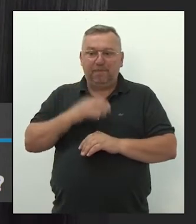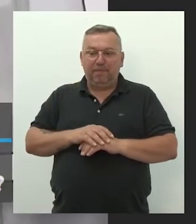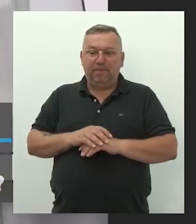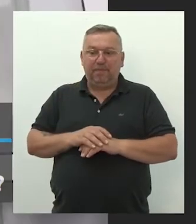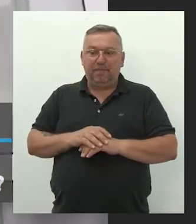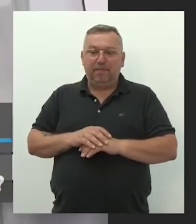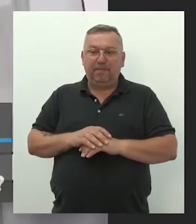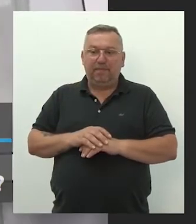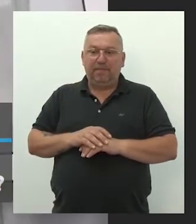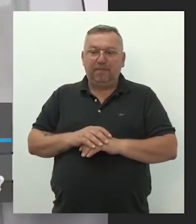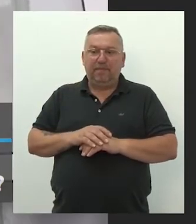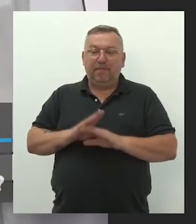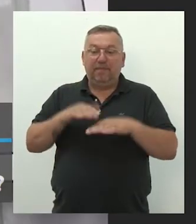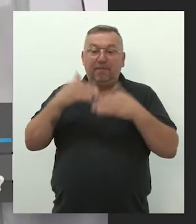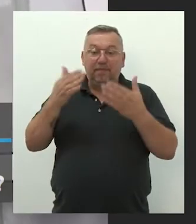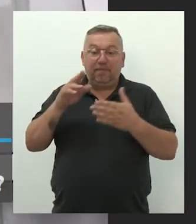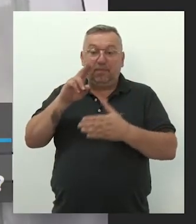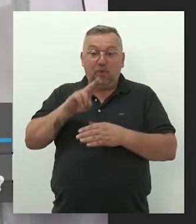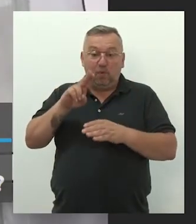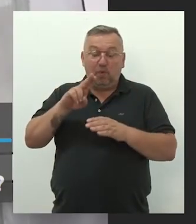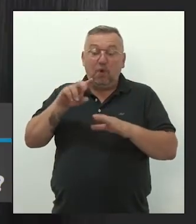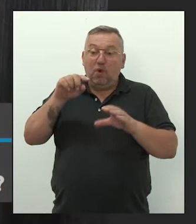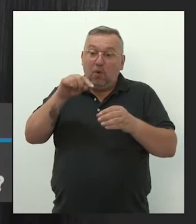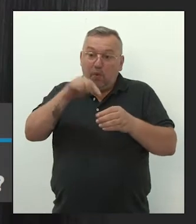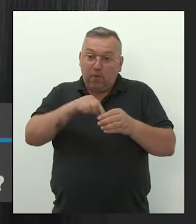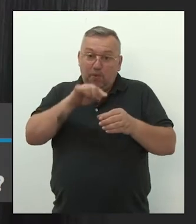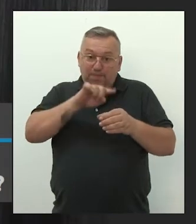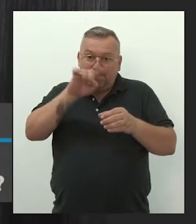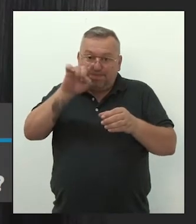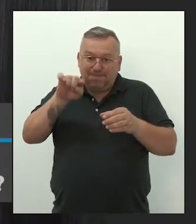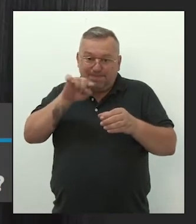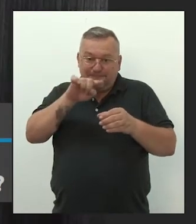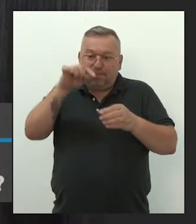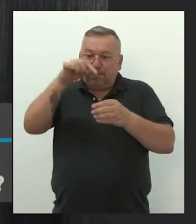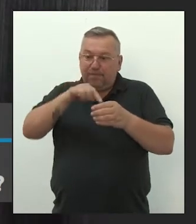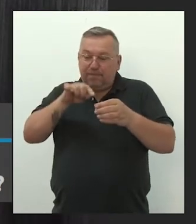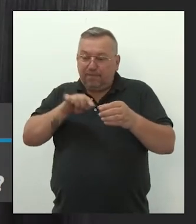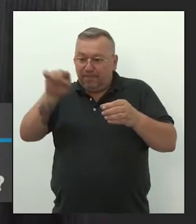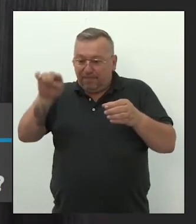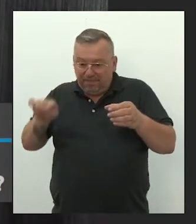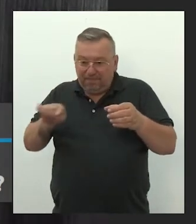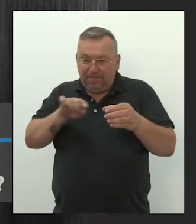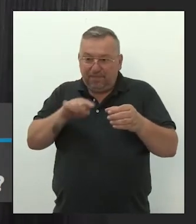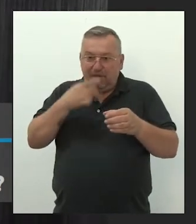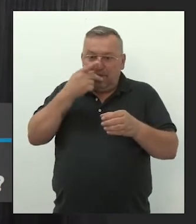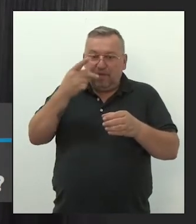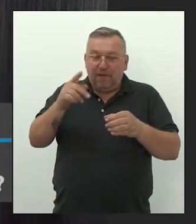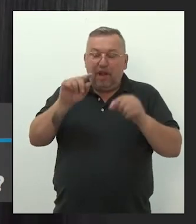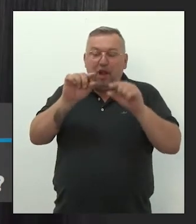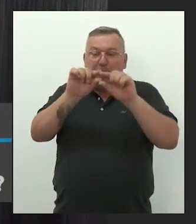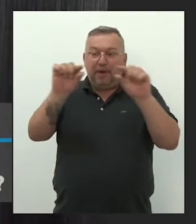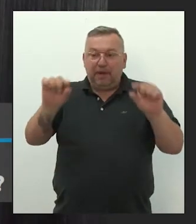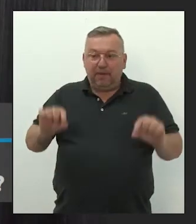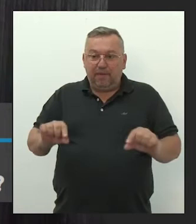12, tá, Carol? Então, passar o dedo, eles falam que a professora Sueli diz que é perímetro. E